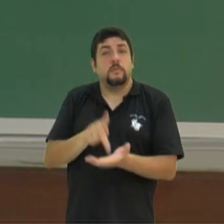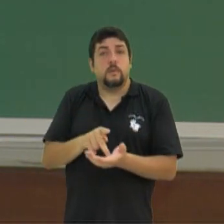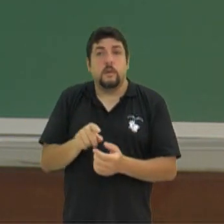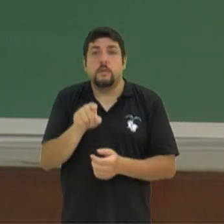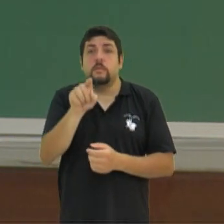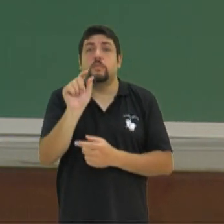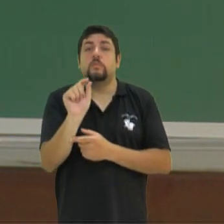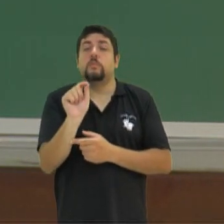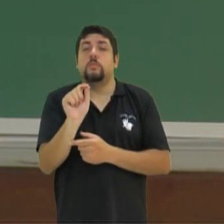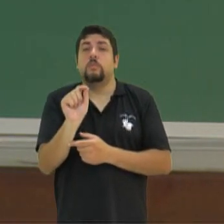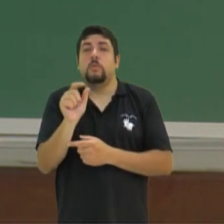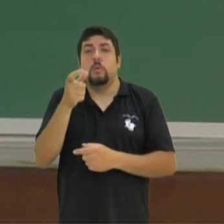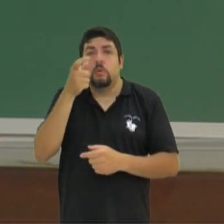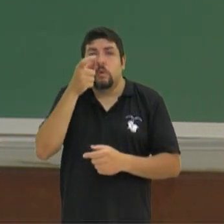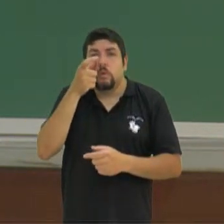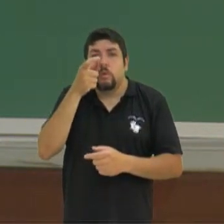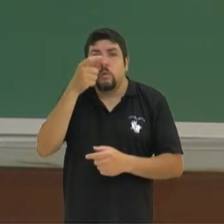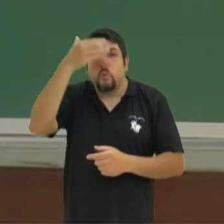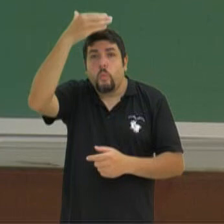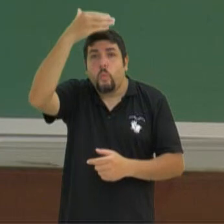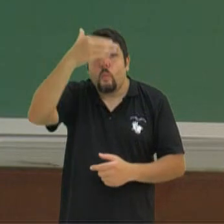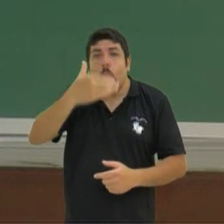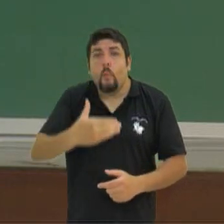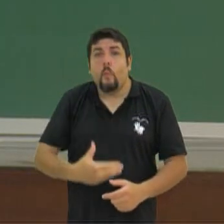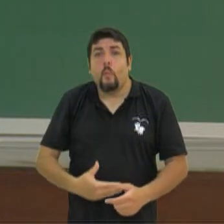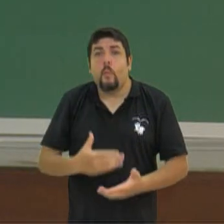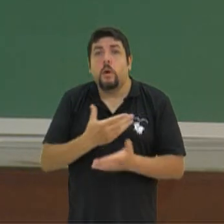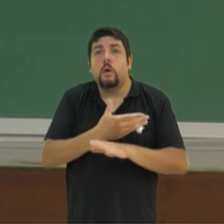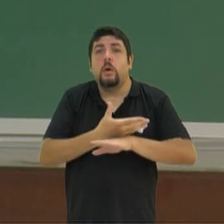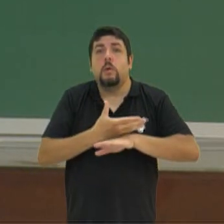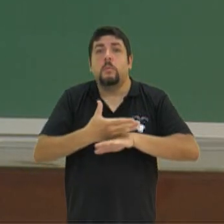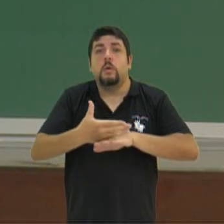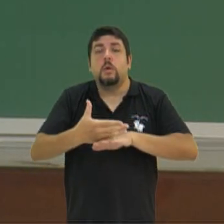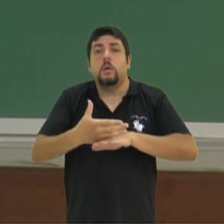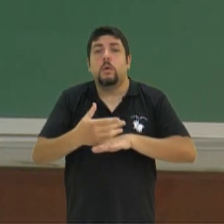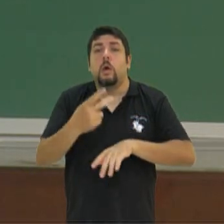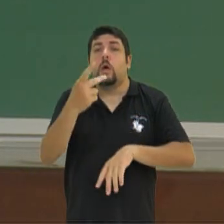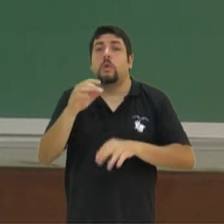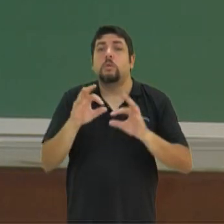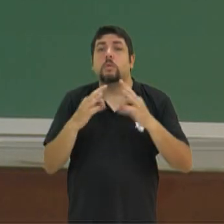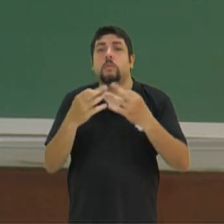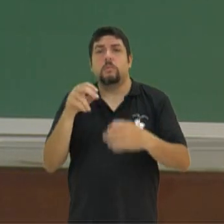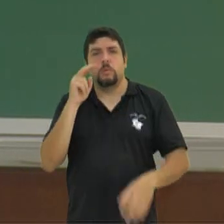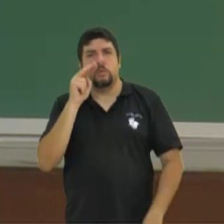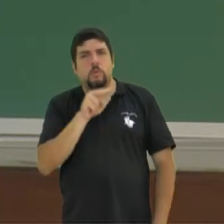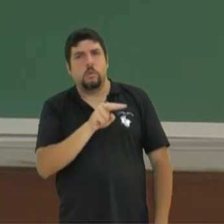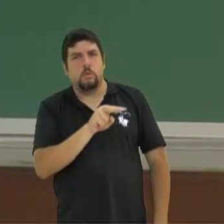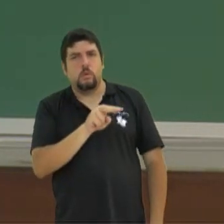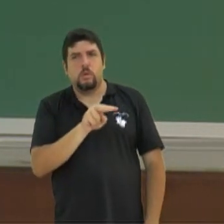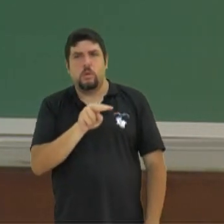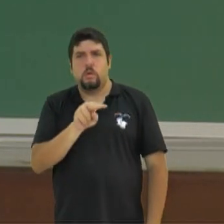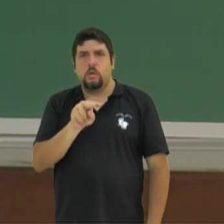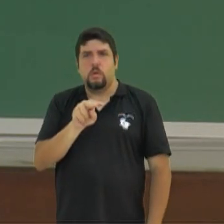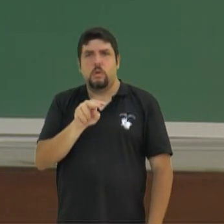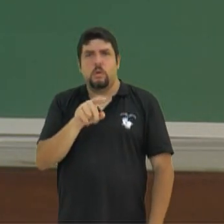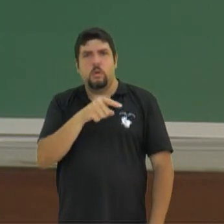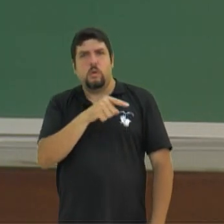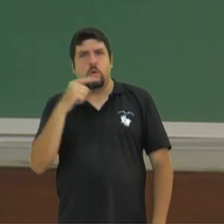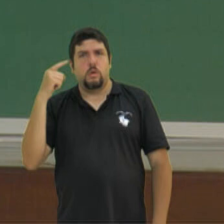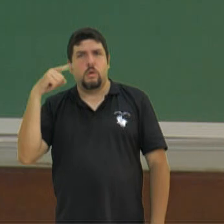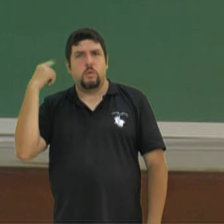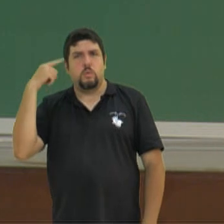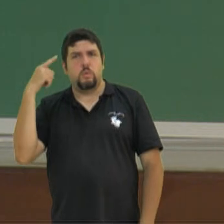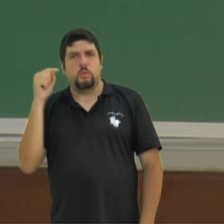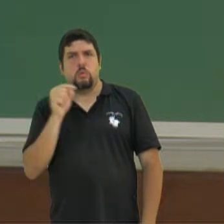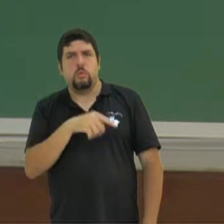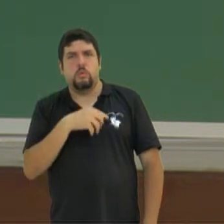está olhando para uma tela em branco. E aí sua família vai passar, vai olhar assim para você e falar, nossa, ele está ficando maluco, olha isso. olhando